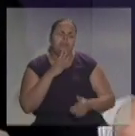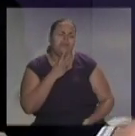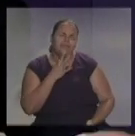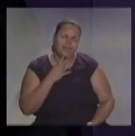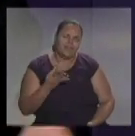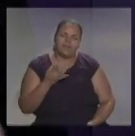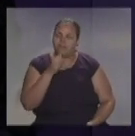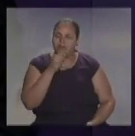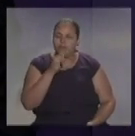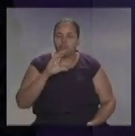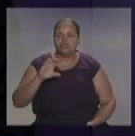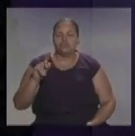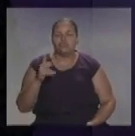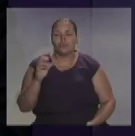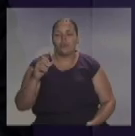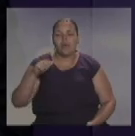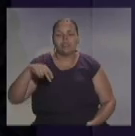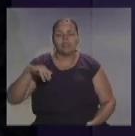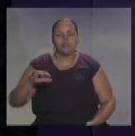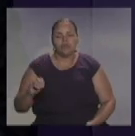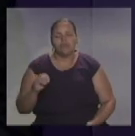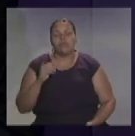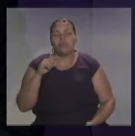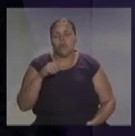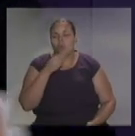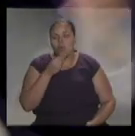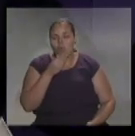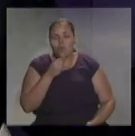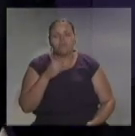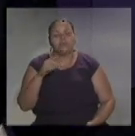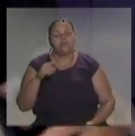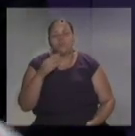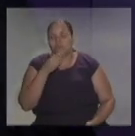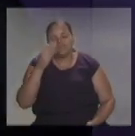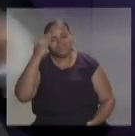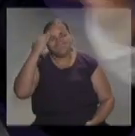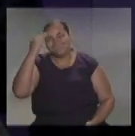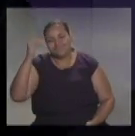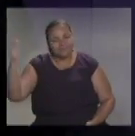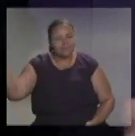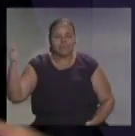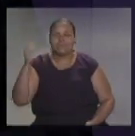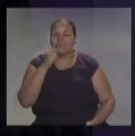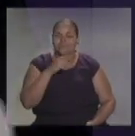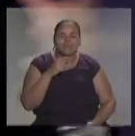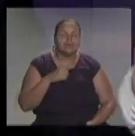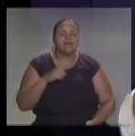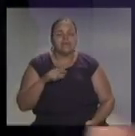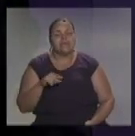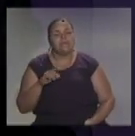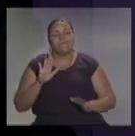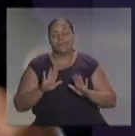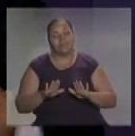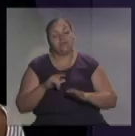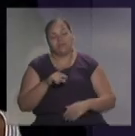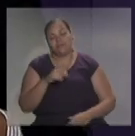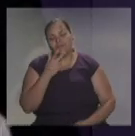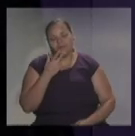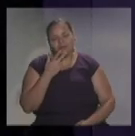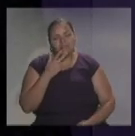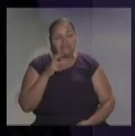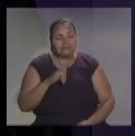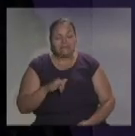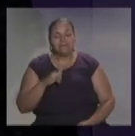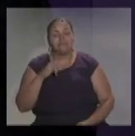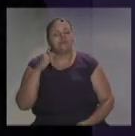conhece pessoas, por exemplo, o Chico Anísio. Chico Anísio foi um mito. Para mim é um cara, um artista brasileiro com uma... Mas ele mesmo disse que